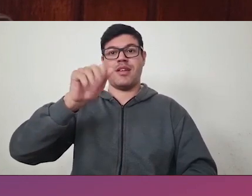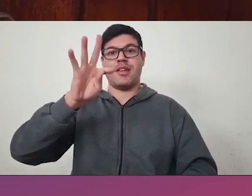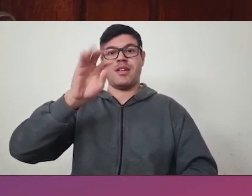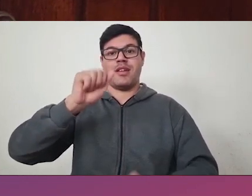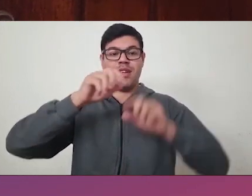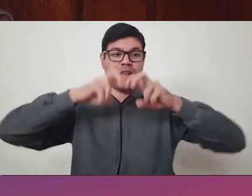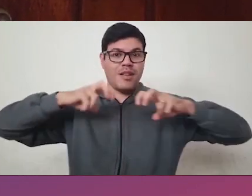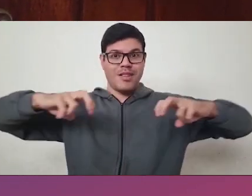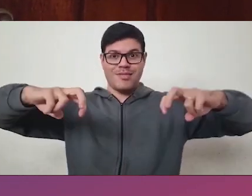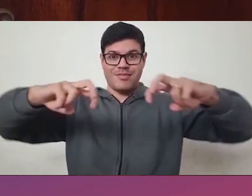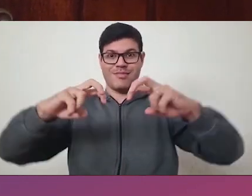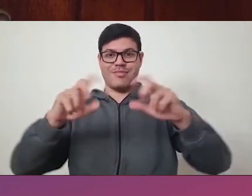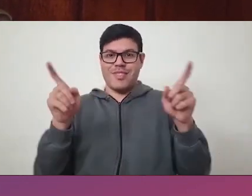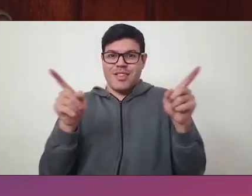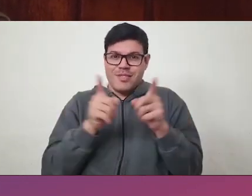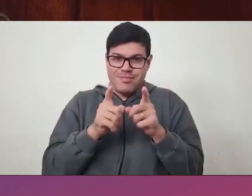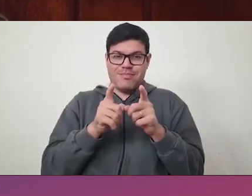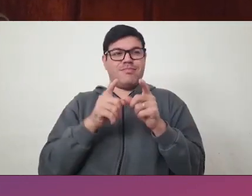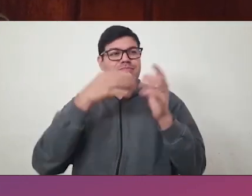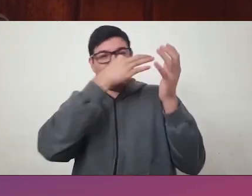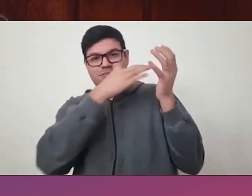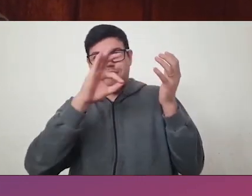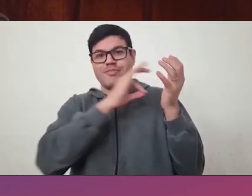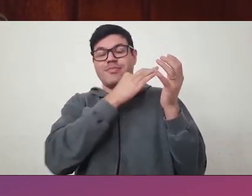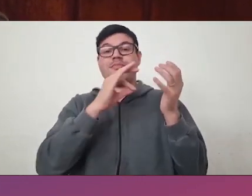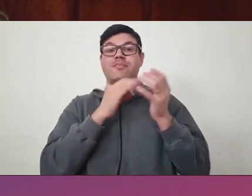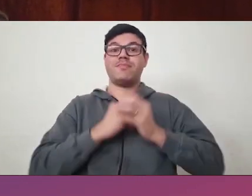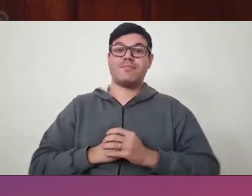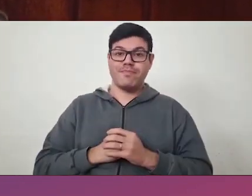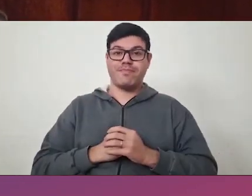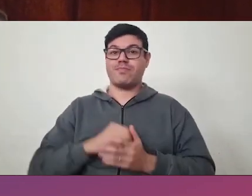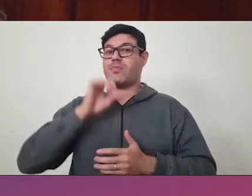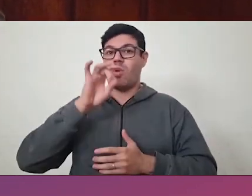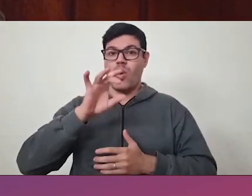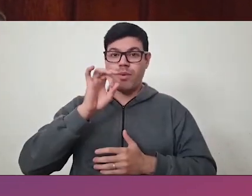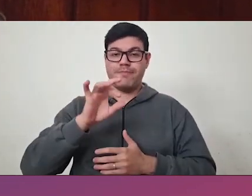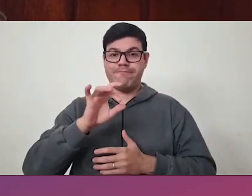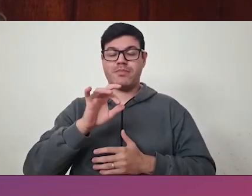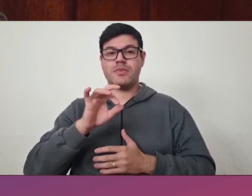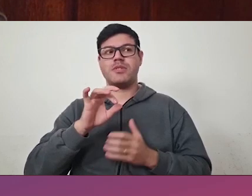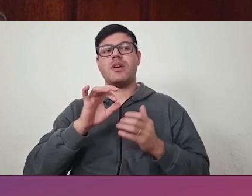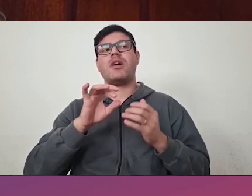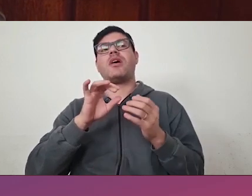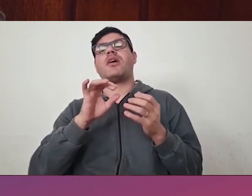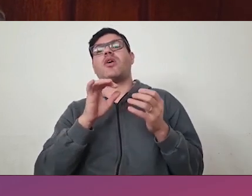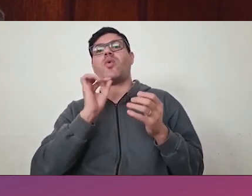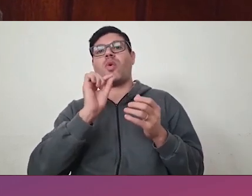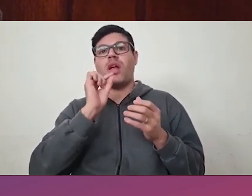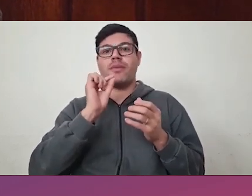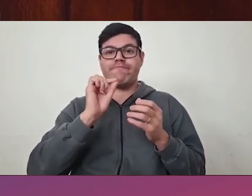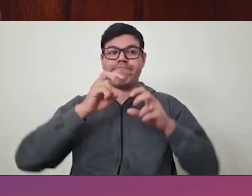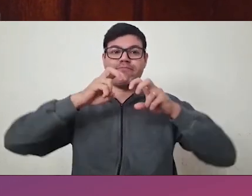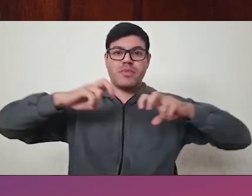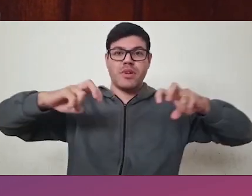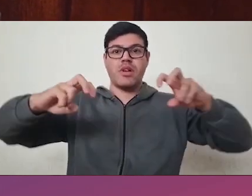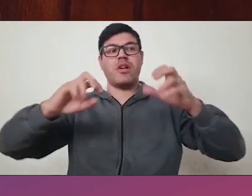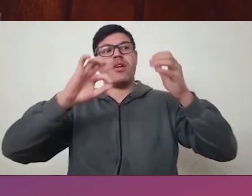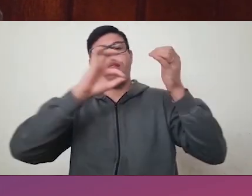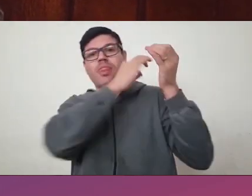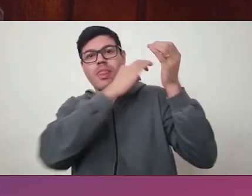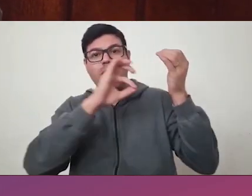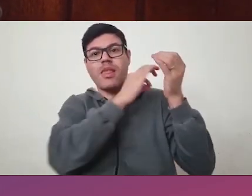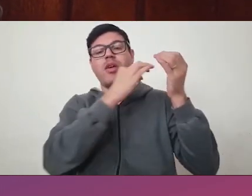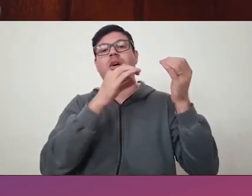camerata de cordas seria uma orquestra reduzida apenas com instrumentos de cordas. Instrumentos de cordas, no caso de uma orquestra, são